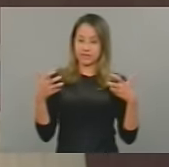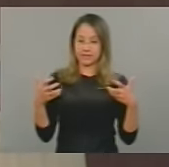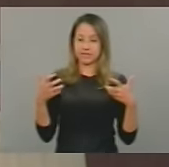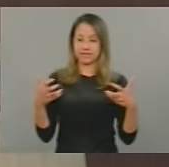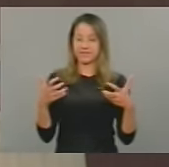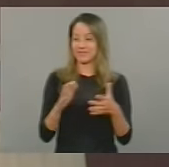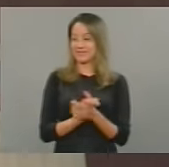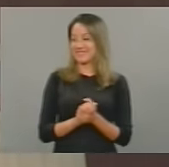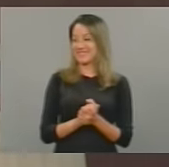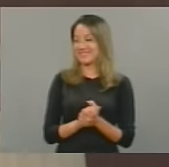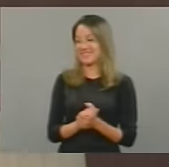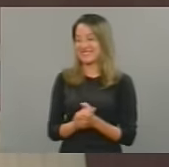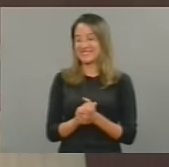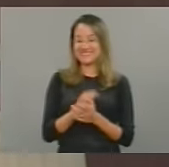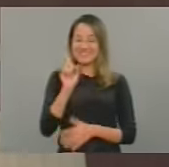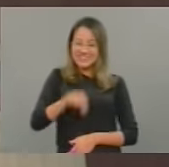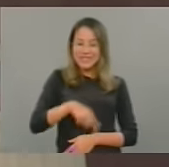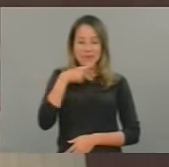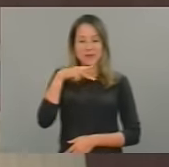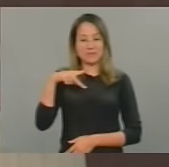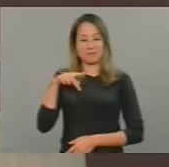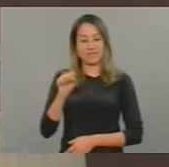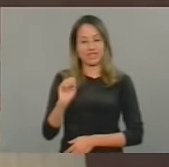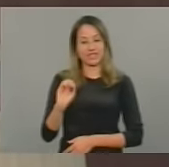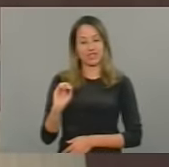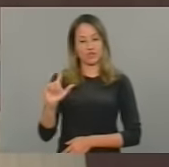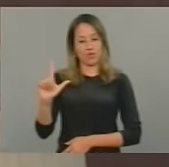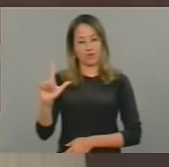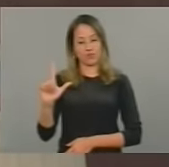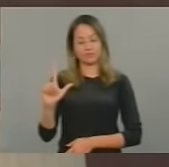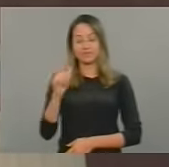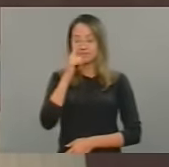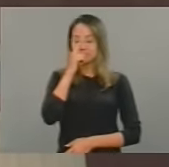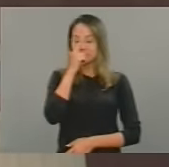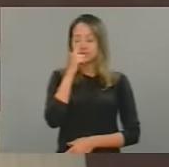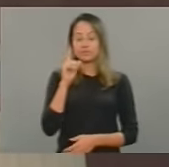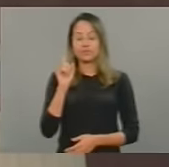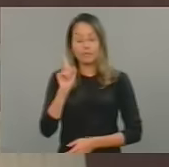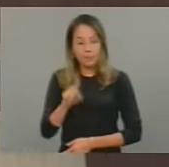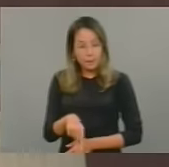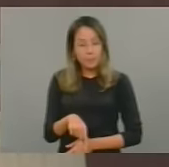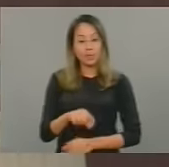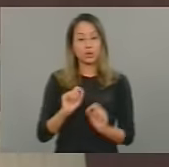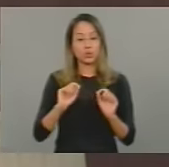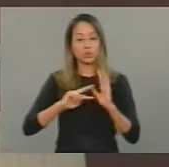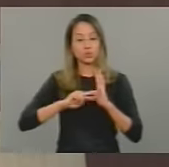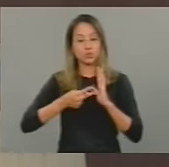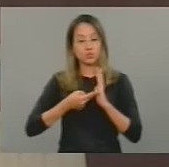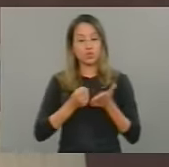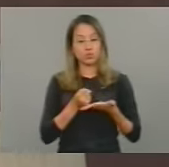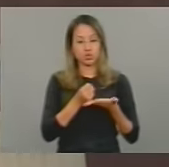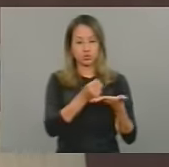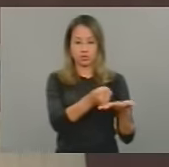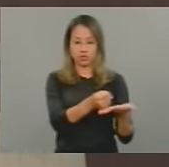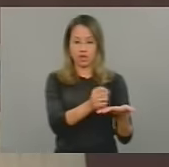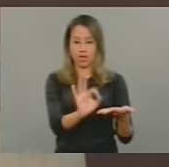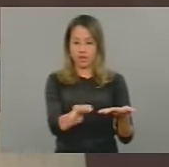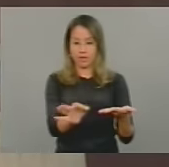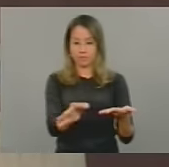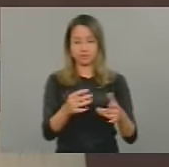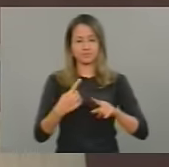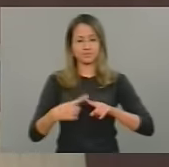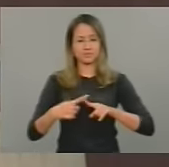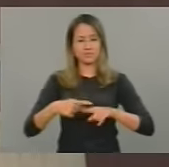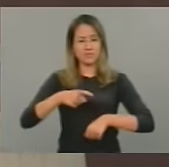da liderança do nosso partido, o PSOL, a um ato de solidariedade. Nós vivemos um tempo